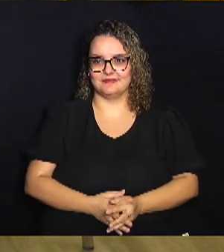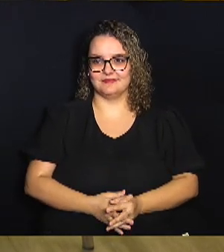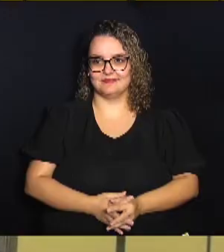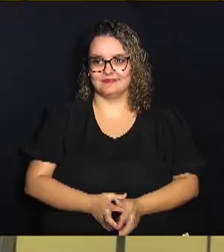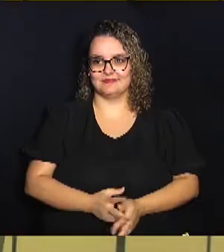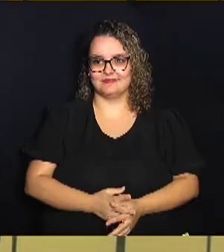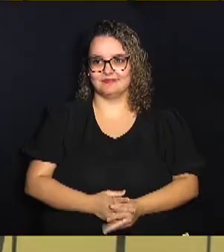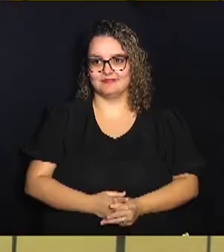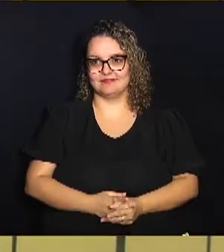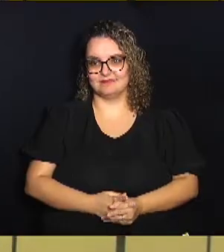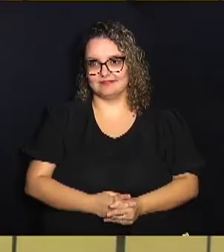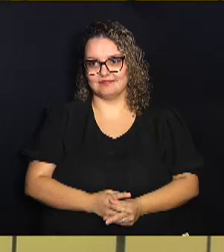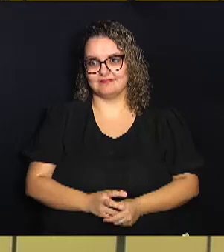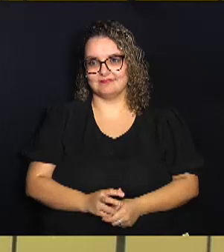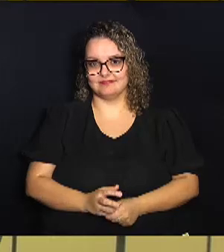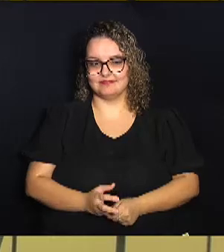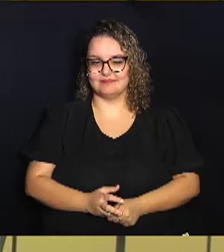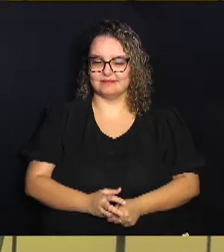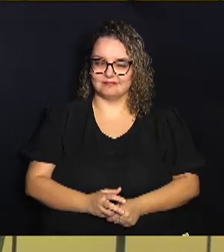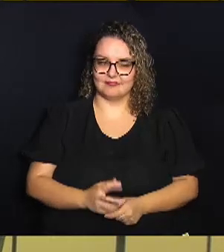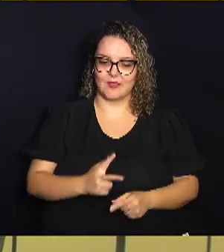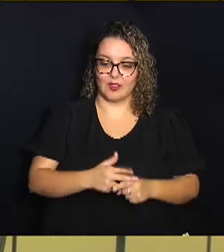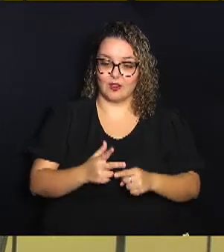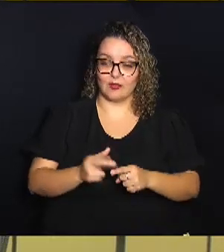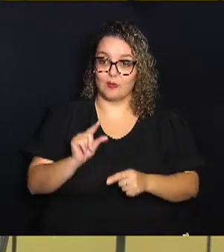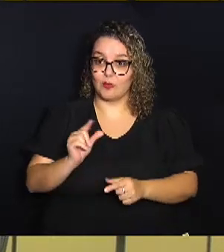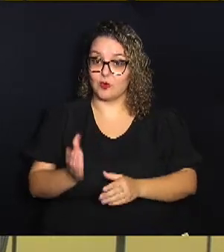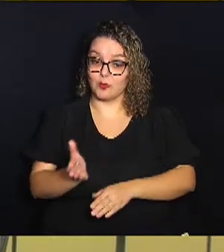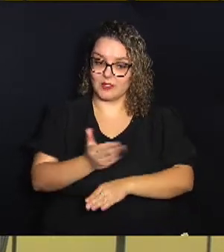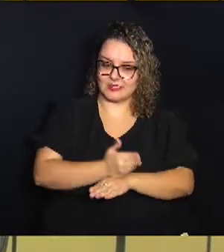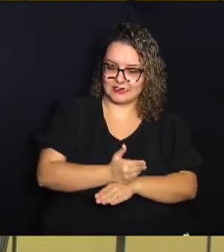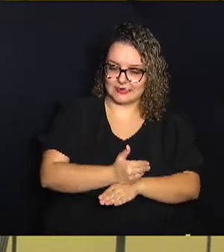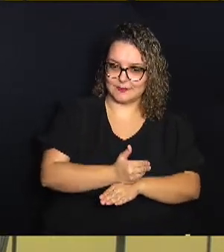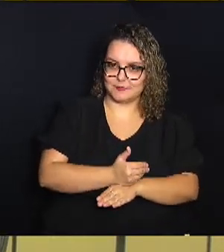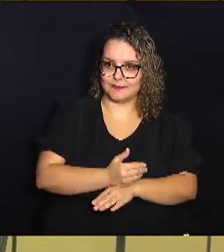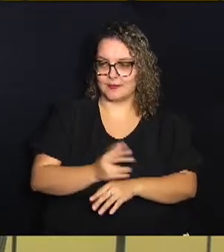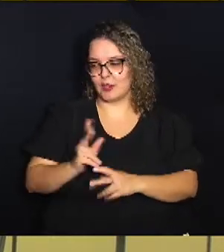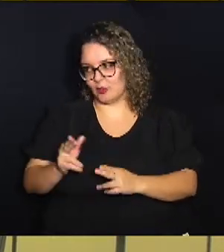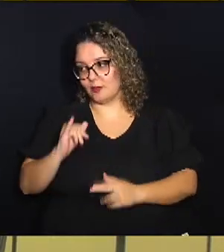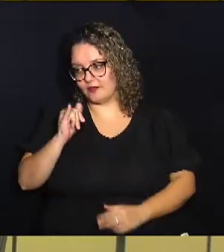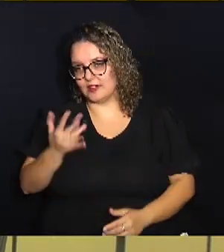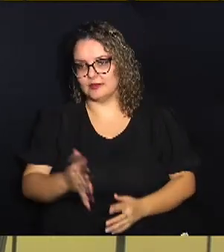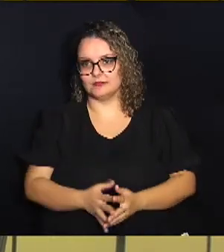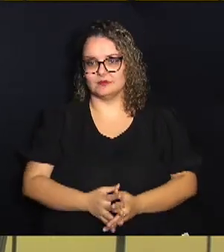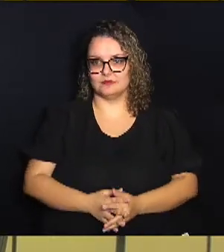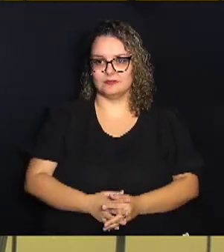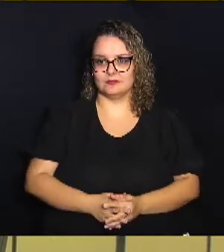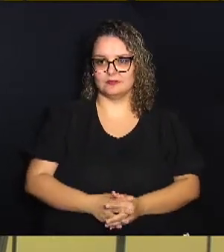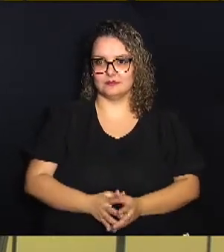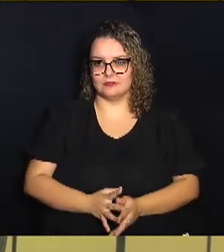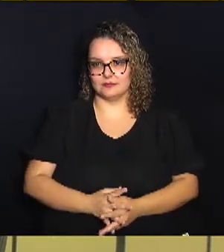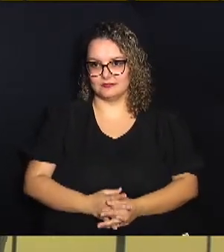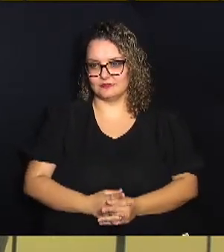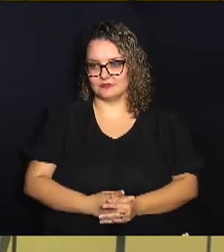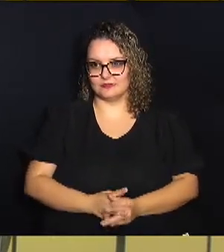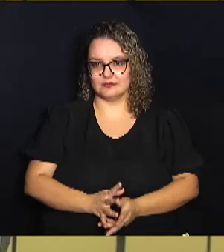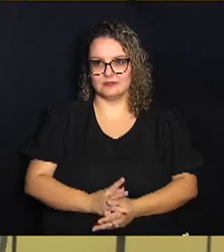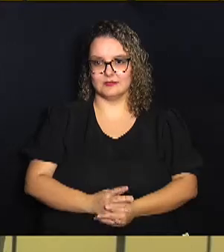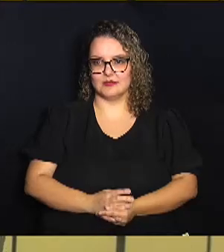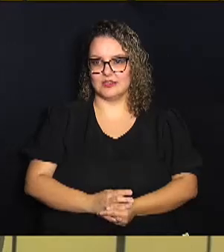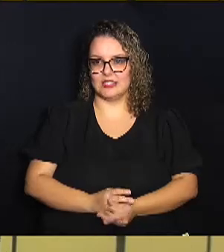eu vou pegar um recorte um pouco antes em relação ao que você colocou da gente